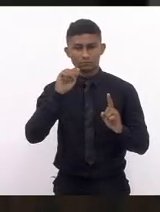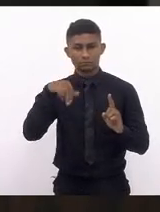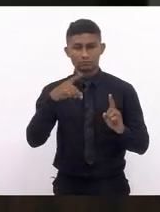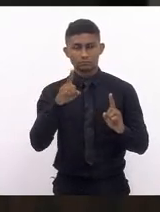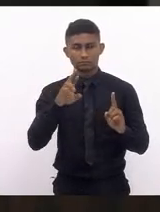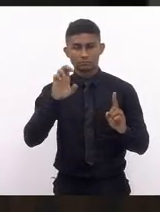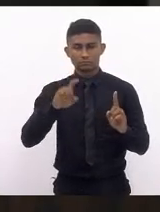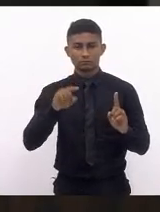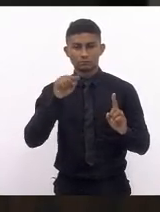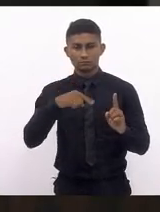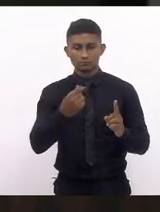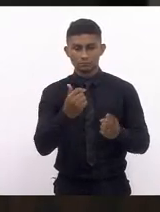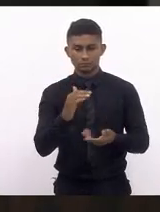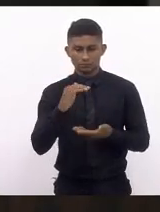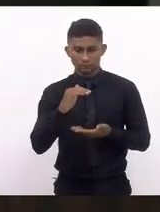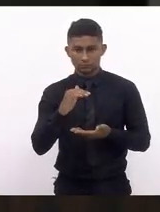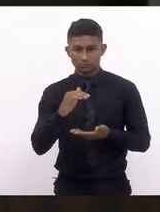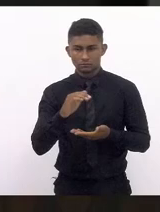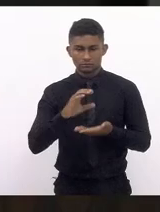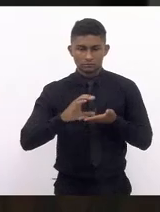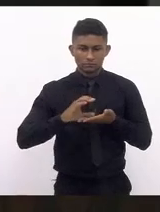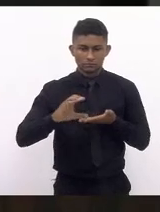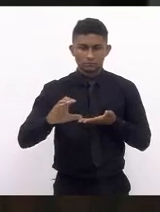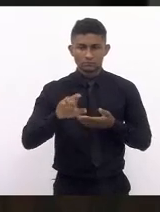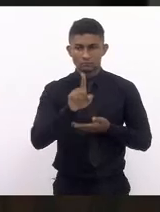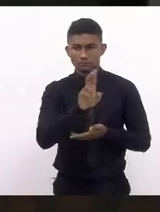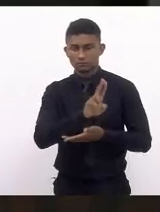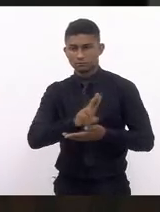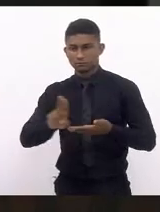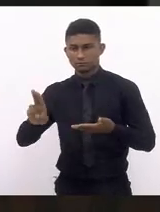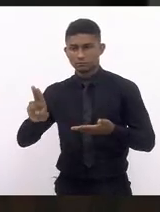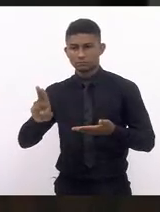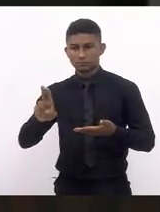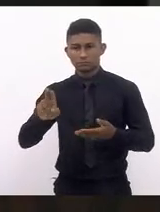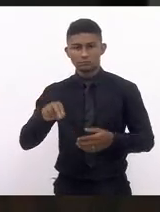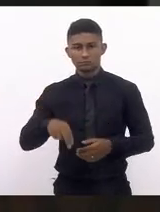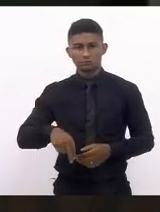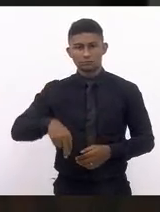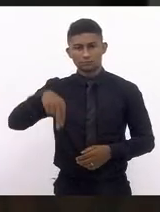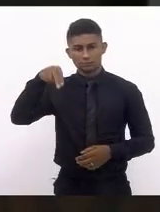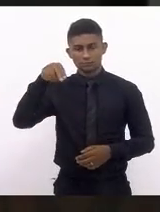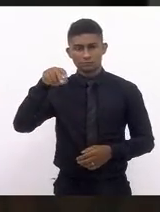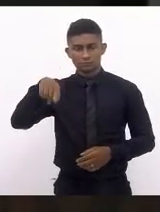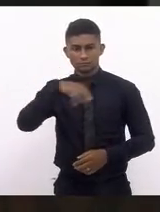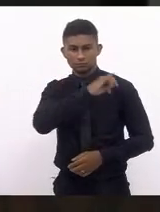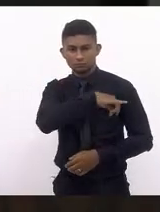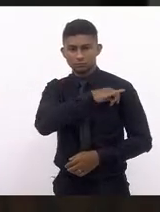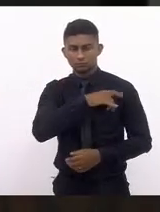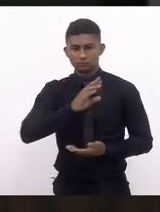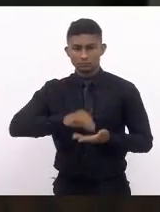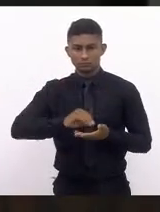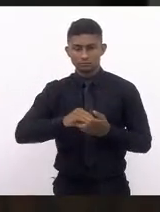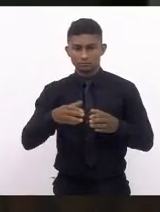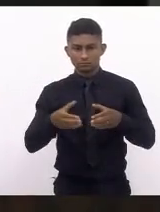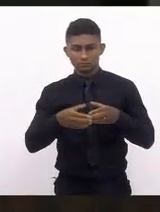especial da Assembleia Legislativa Estadual Janeiro Universidade Estadual do Norte Fluminense aprende pareceres das comissões